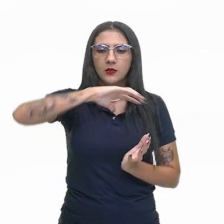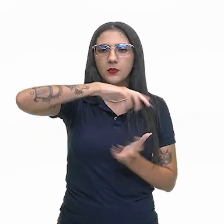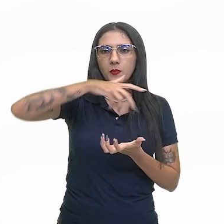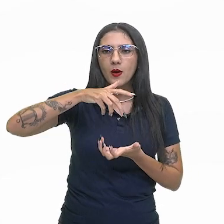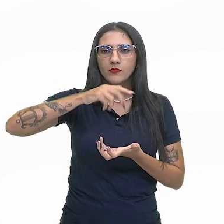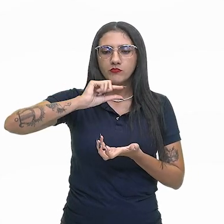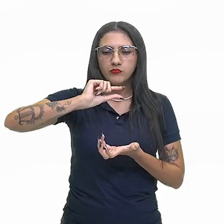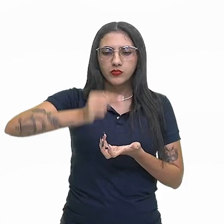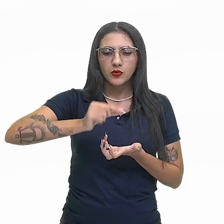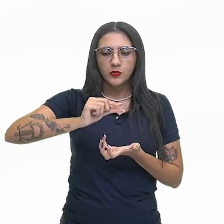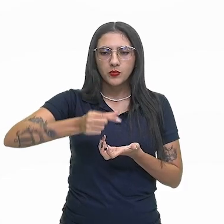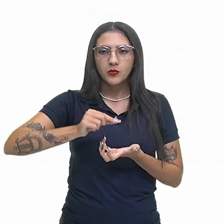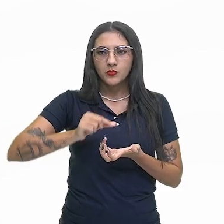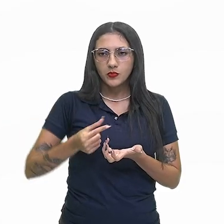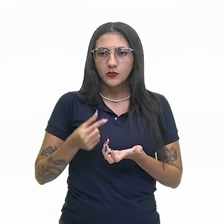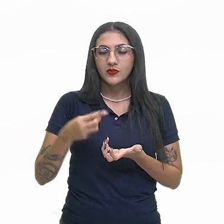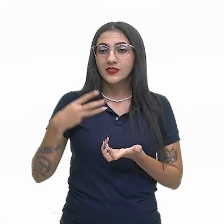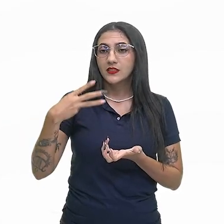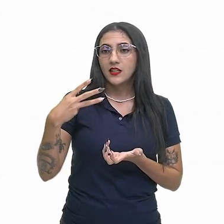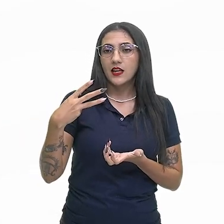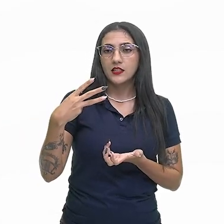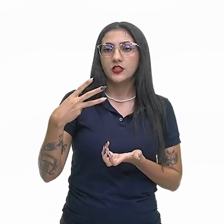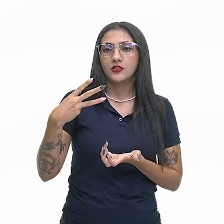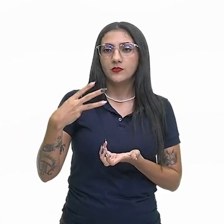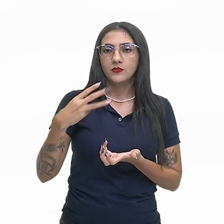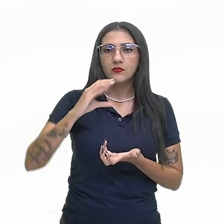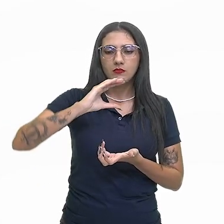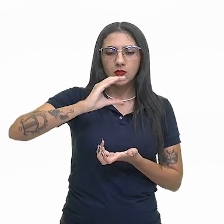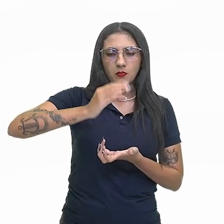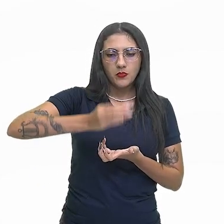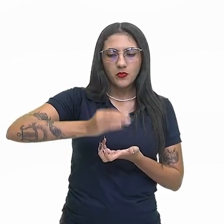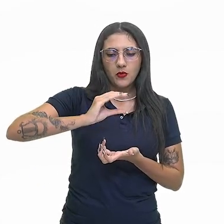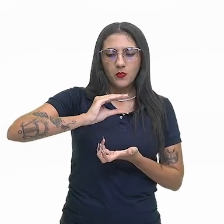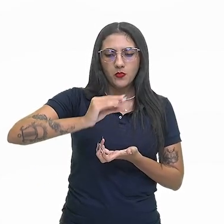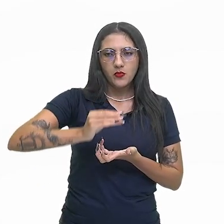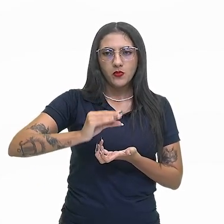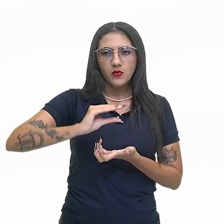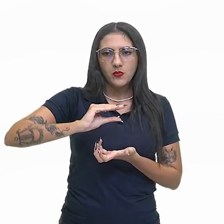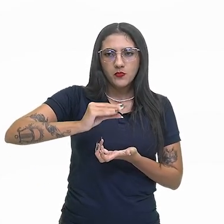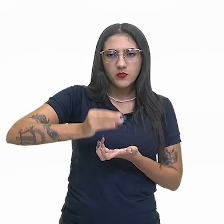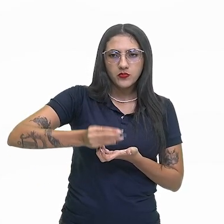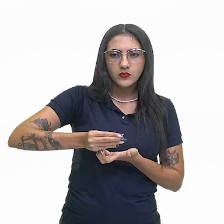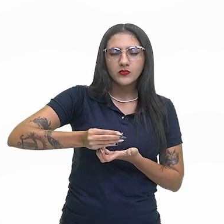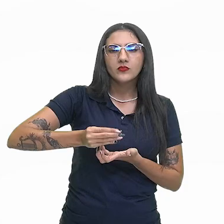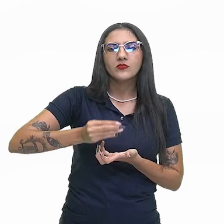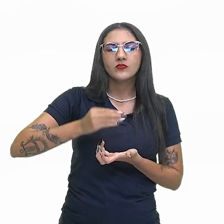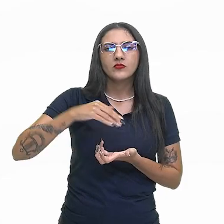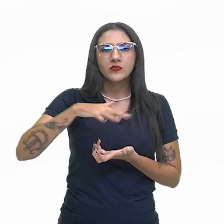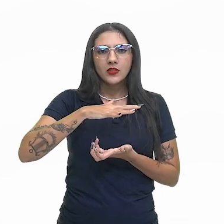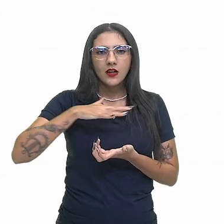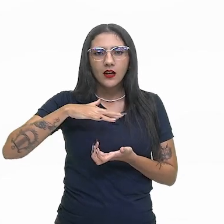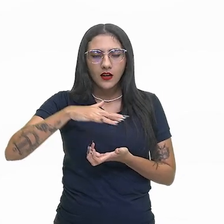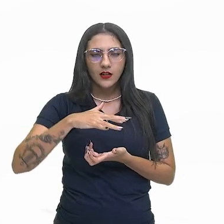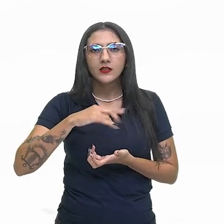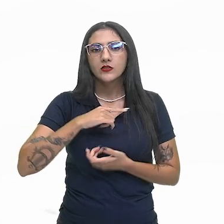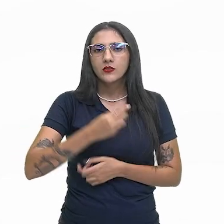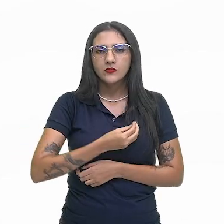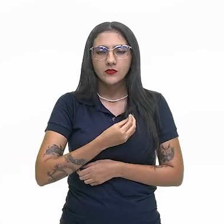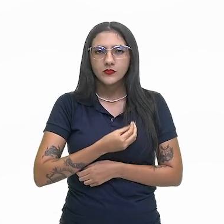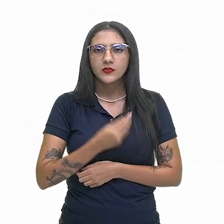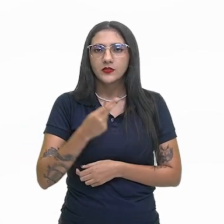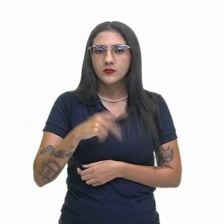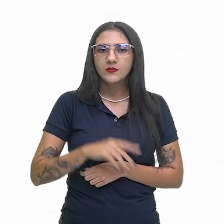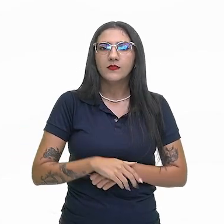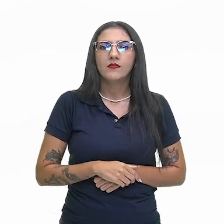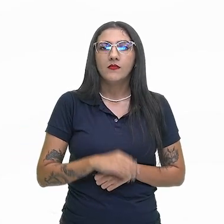em três camadas, três grandes camadas, onde ocorre aí a existência do nosso planeta, né?